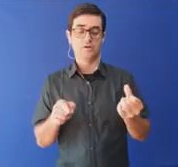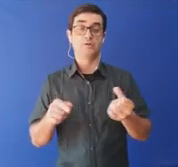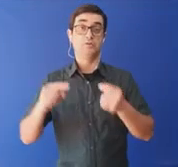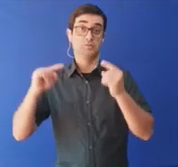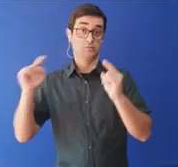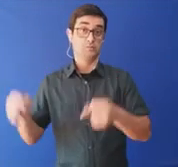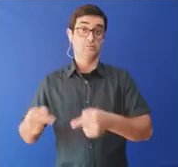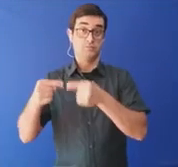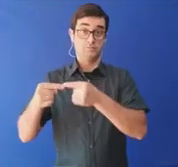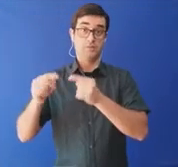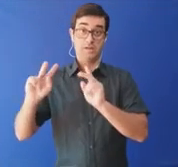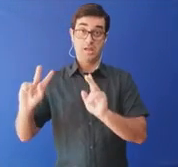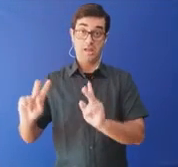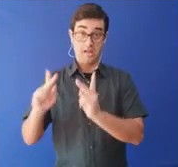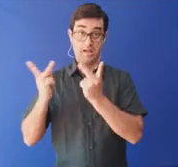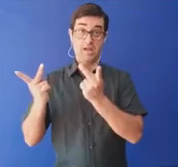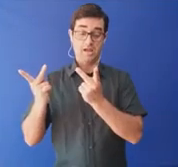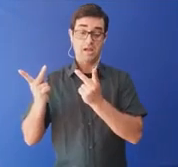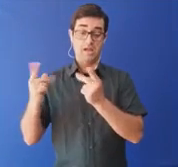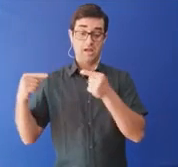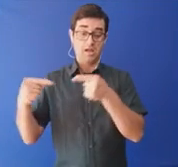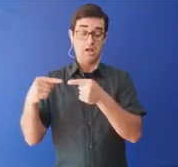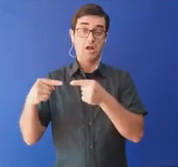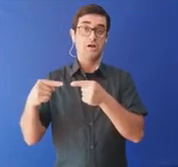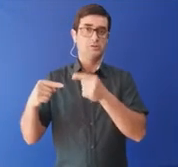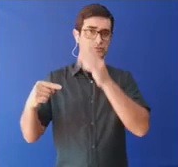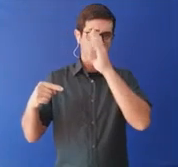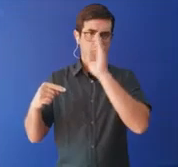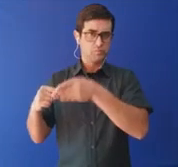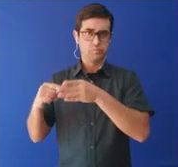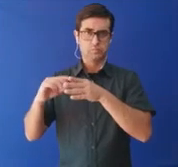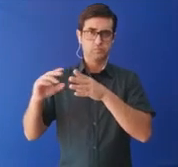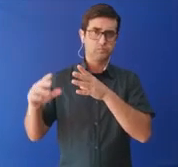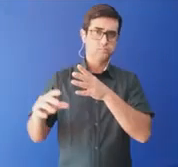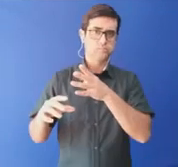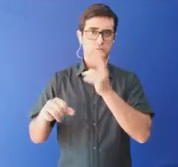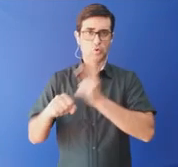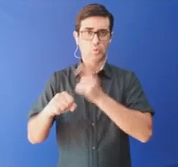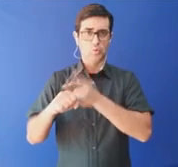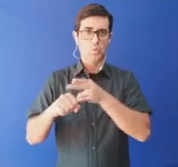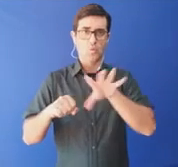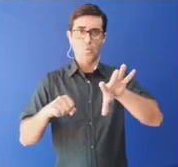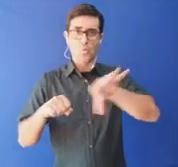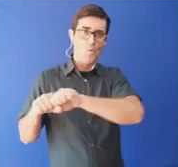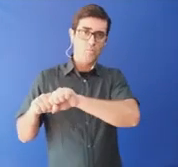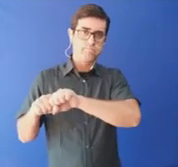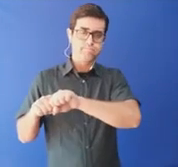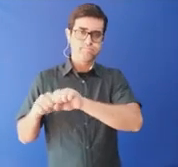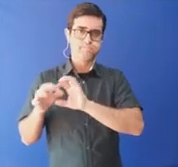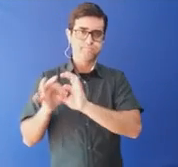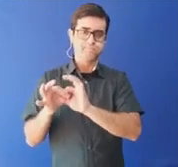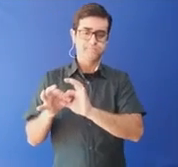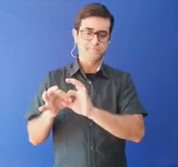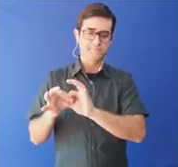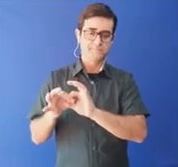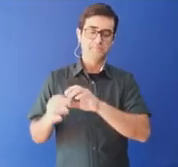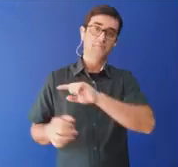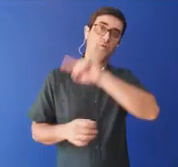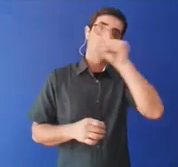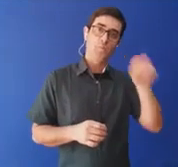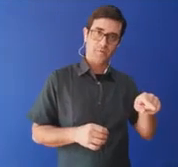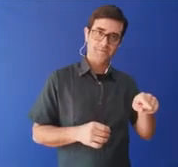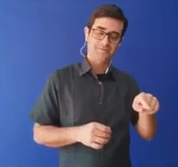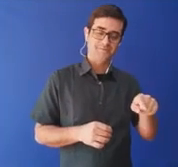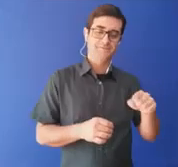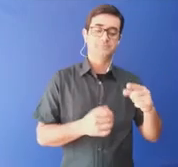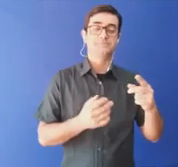esse aqui só tem o primeiro nível. Então, os elétrons aqui estão diretamente atraídos pelo núcleo. Aqui